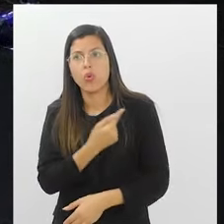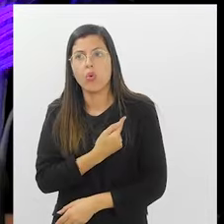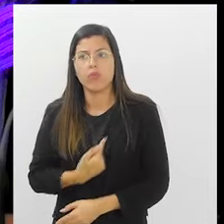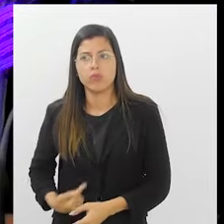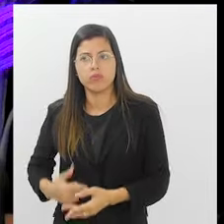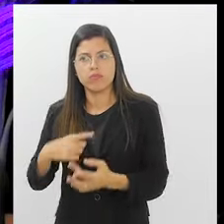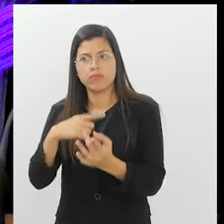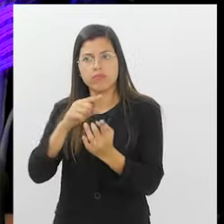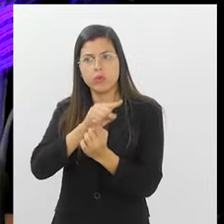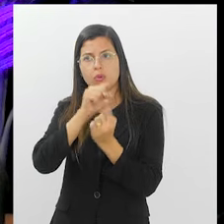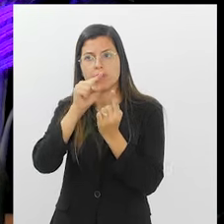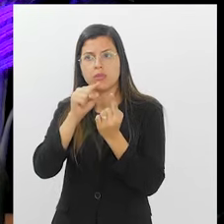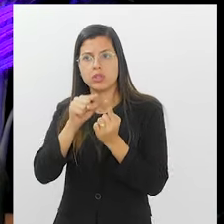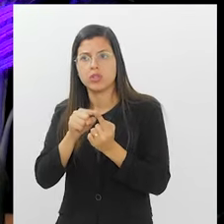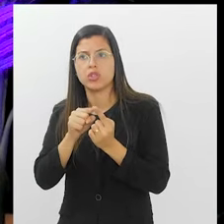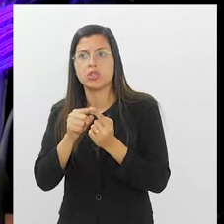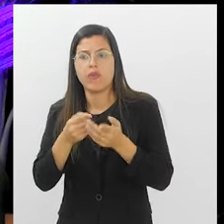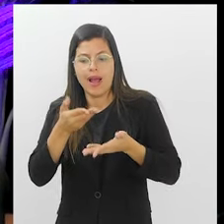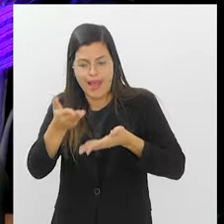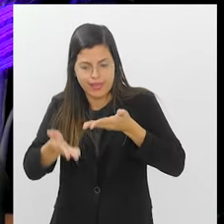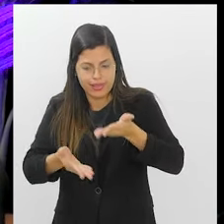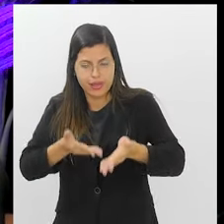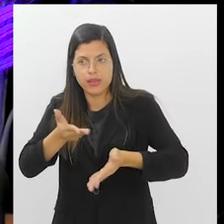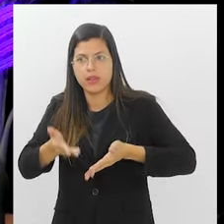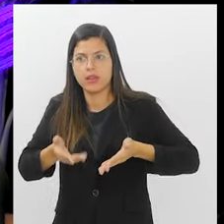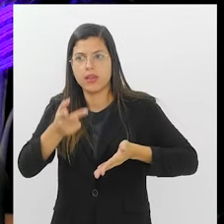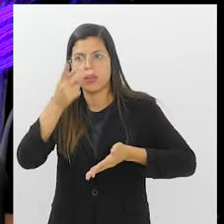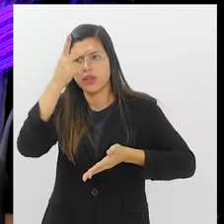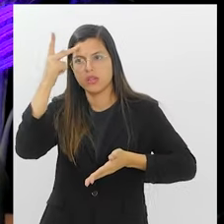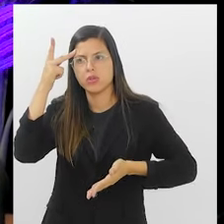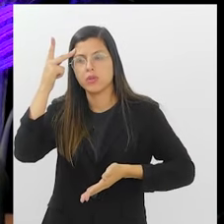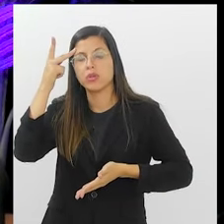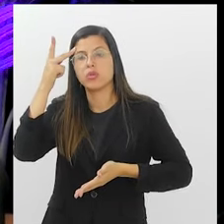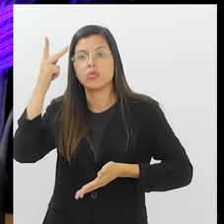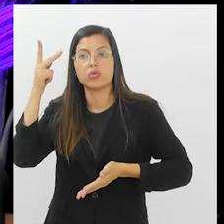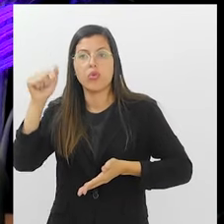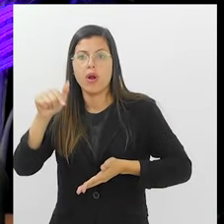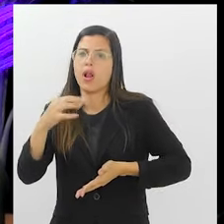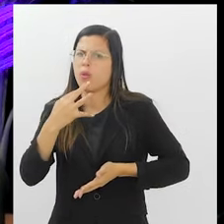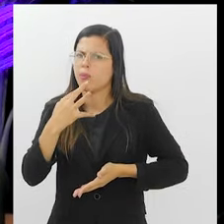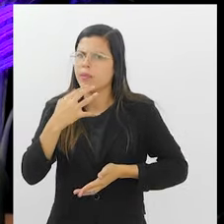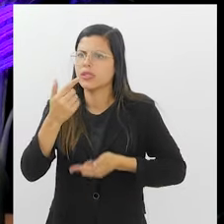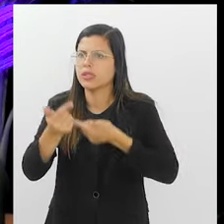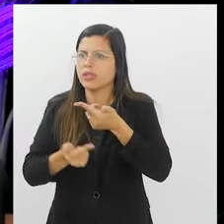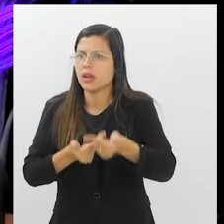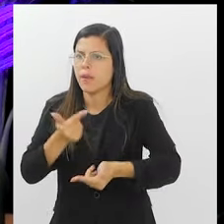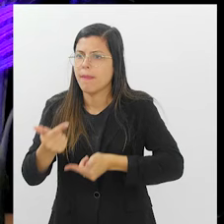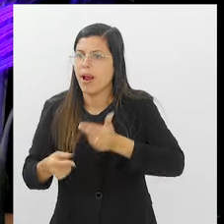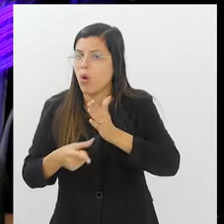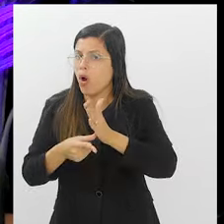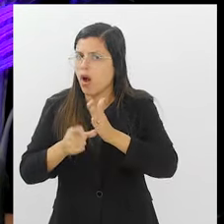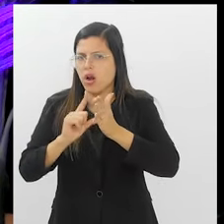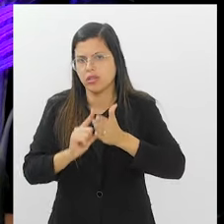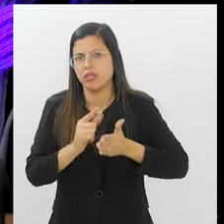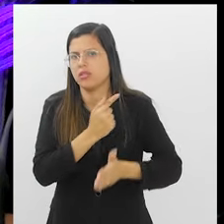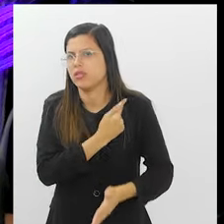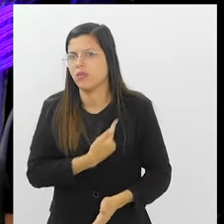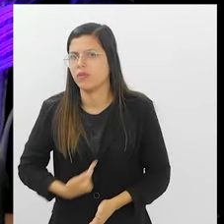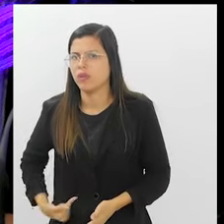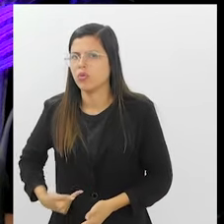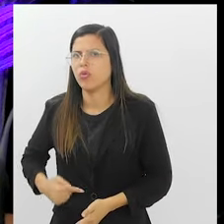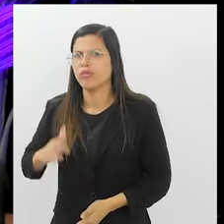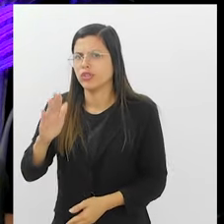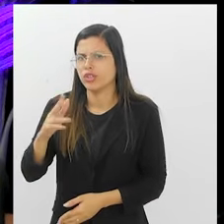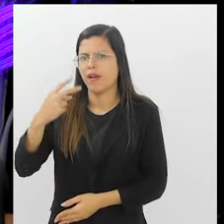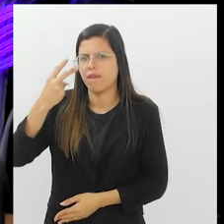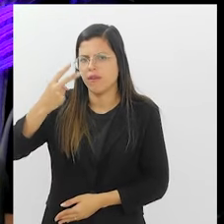tem esse propósito, né, de atender essas pessoas, porque ele conhece esse trabalho antes dele ser governo. Ele foi